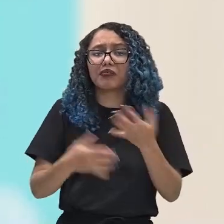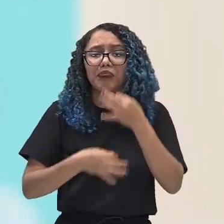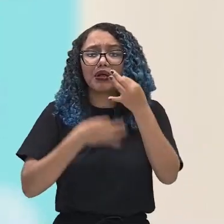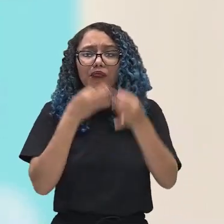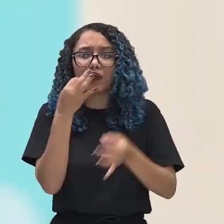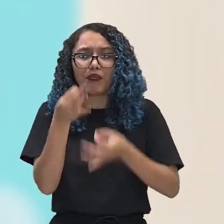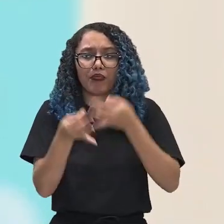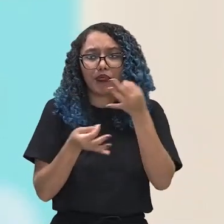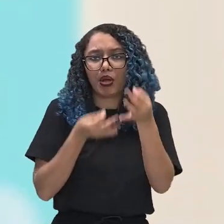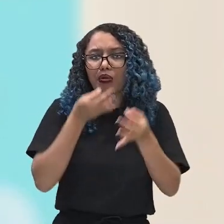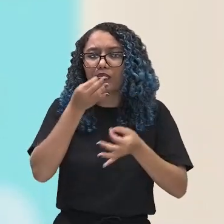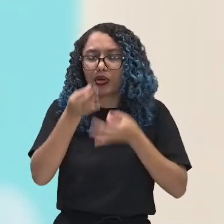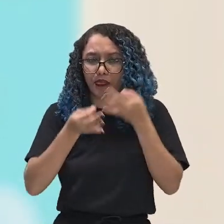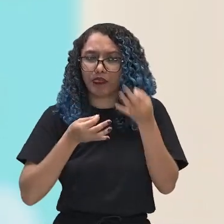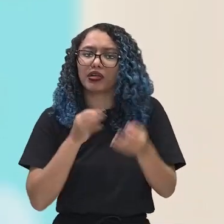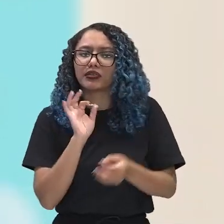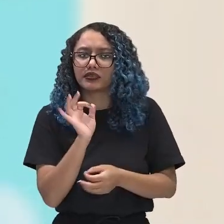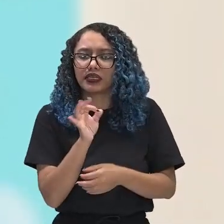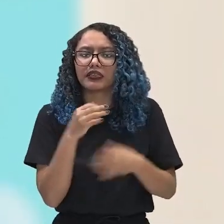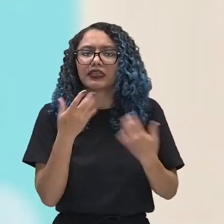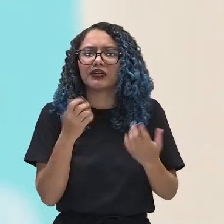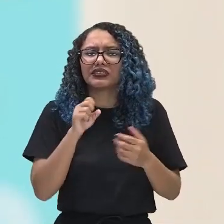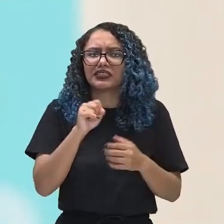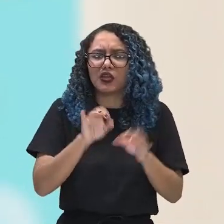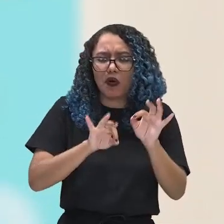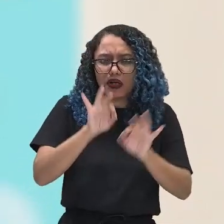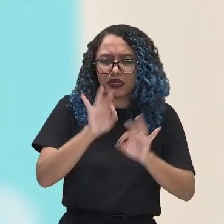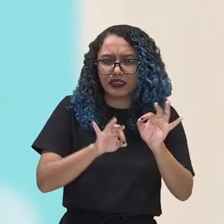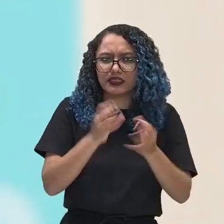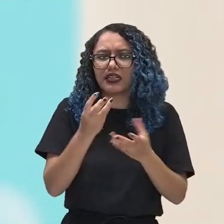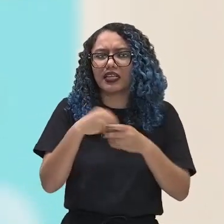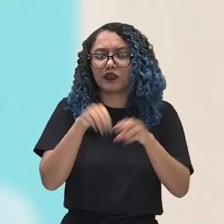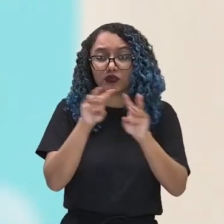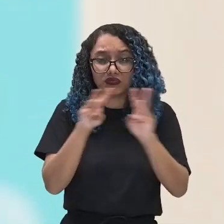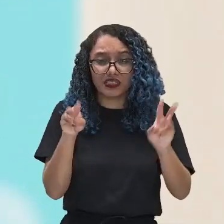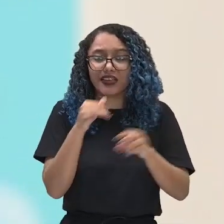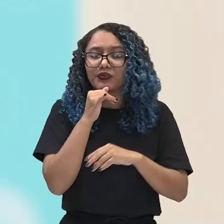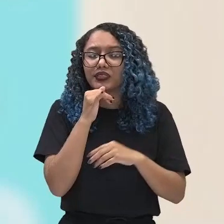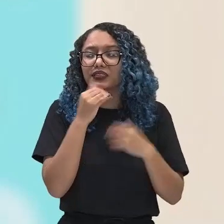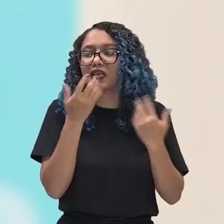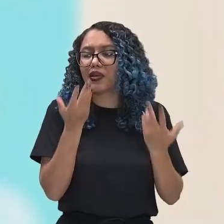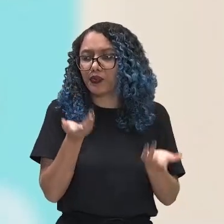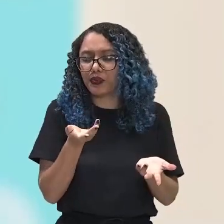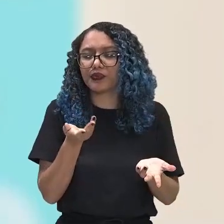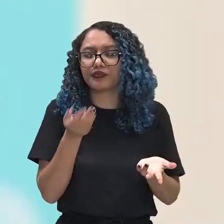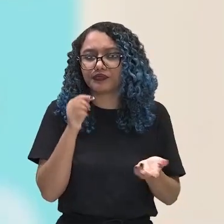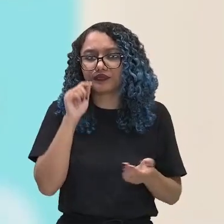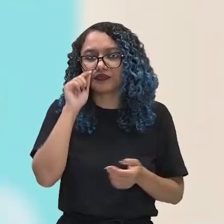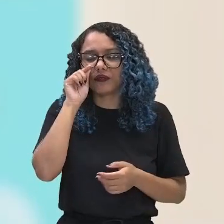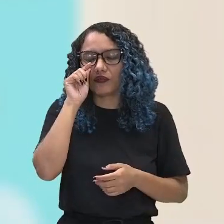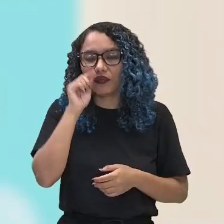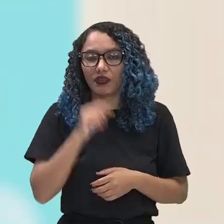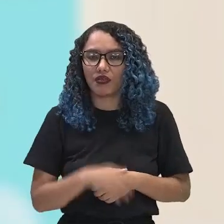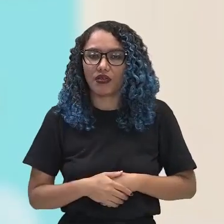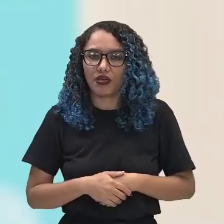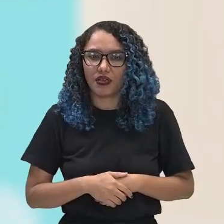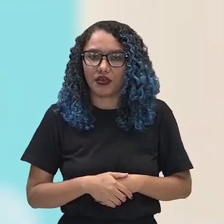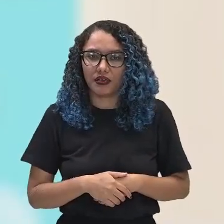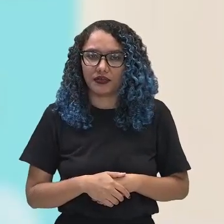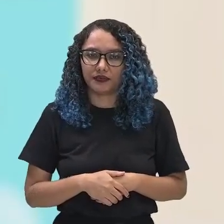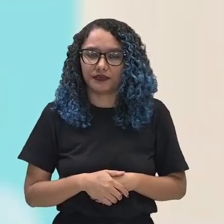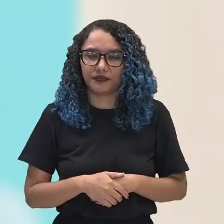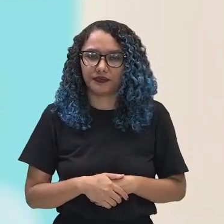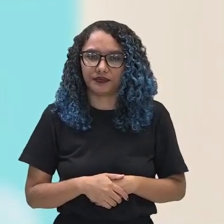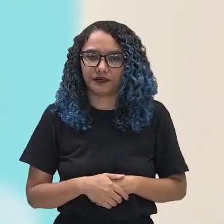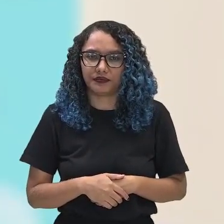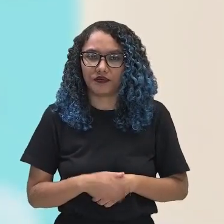as suas opiniões. Então, quando eu tenho essa construção ali num blog, por exemplo, a respeito de um filme ou de uma música, enfim, depende,